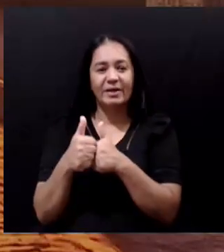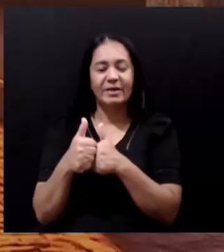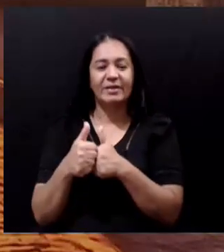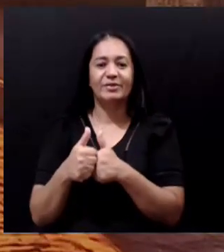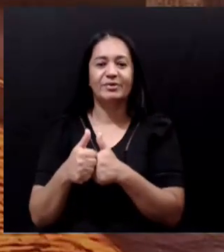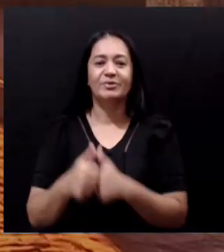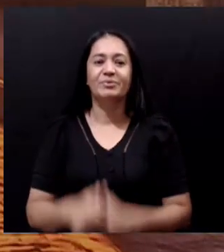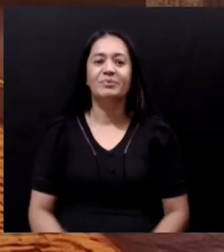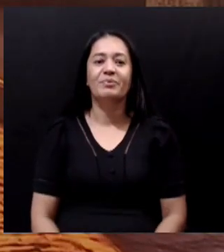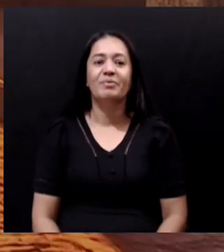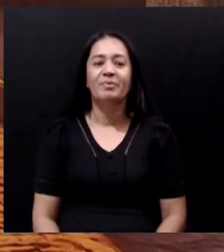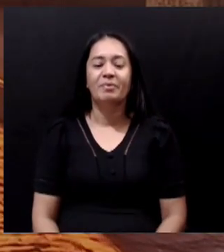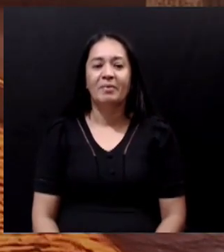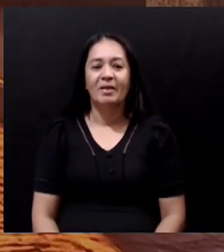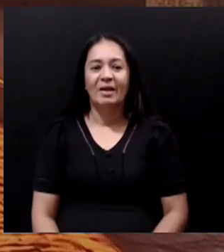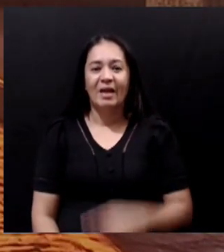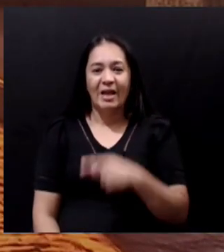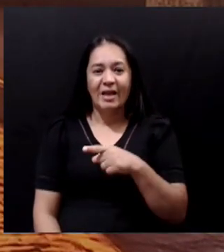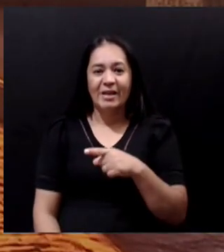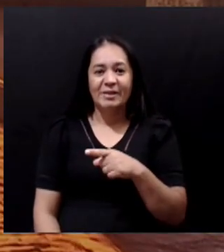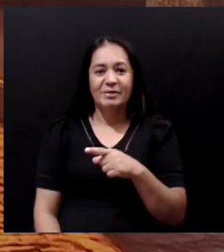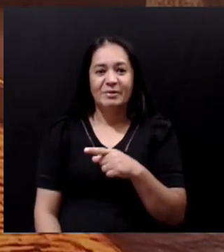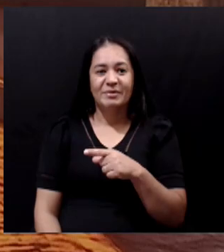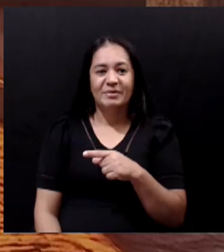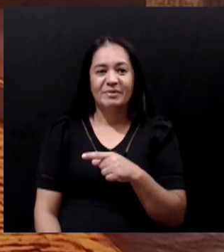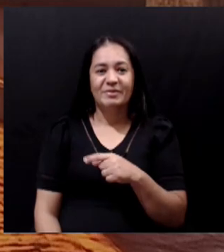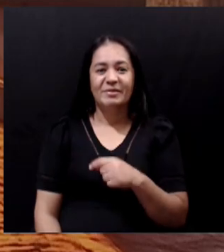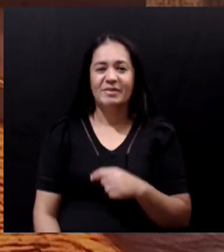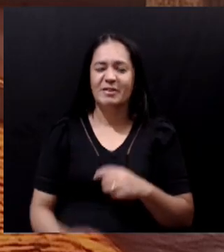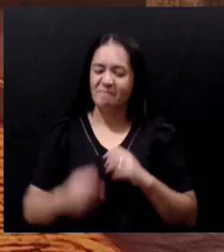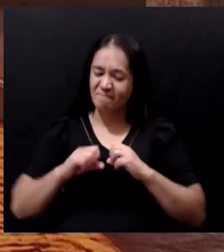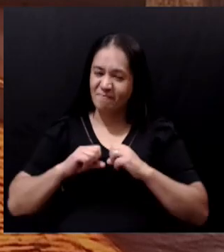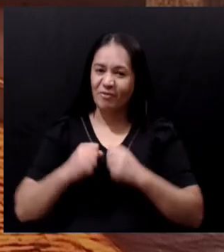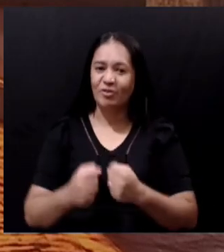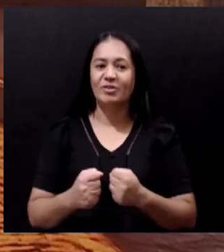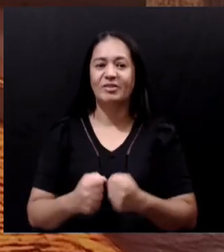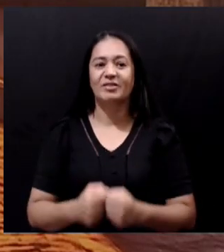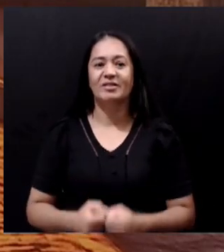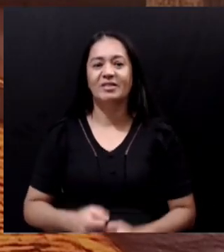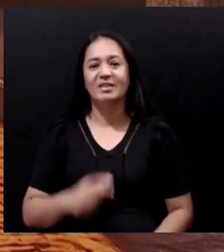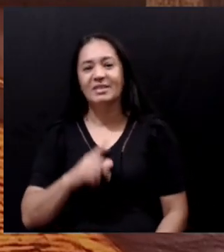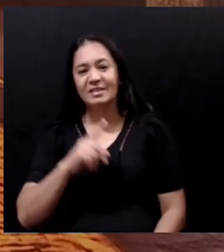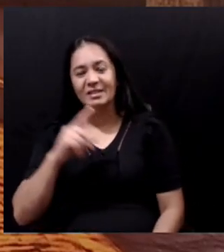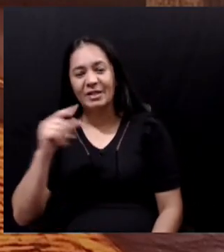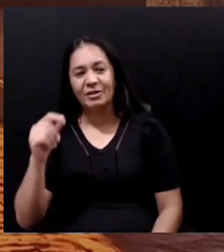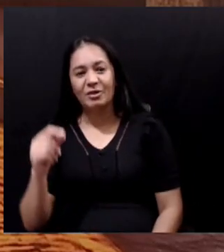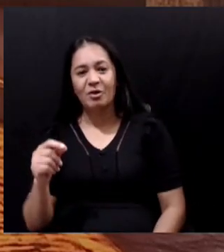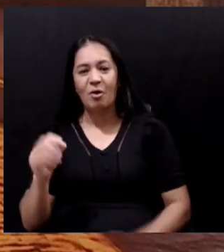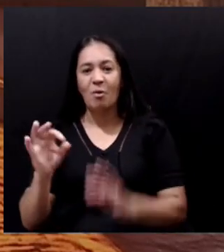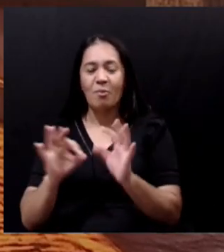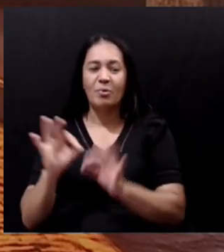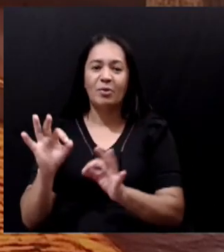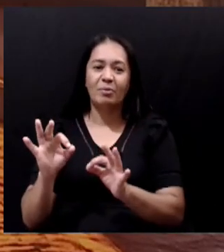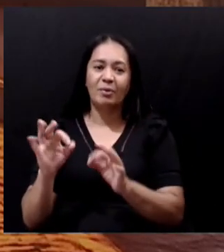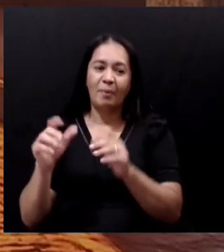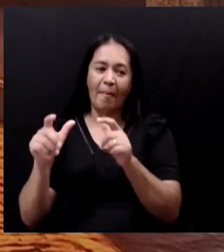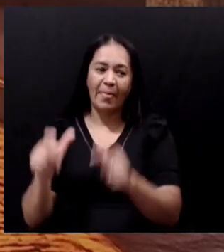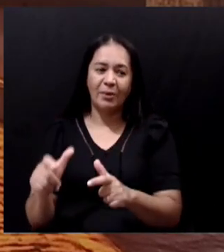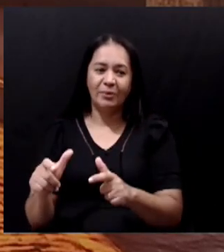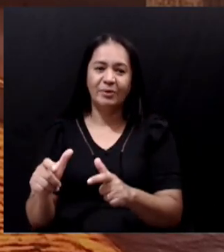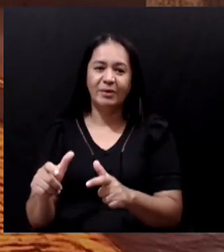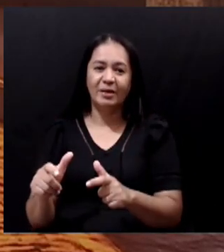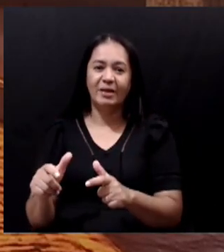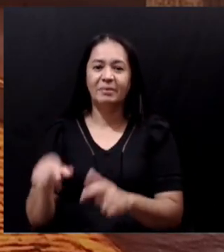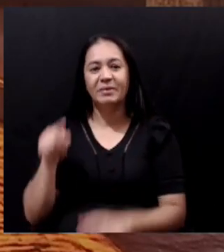Aí ele, bem guerreiro, né? Saiu de lá, montou um lugar para ele.